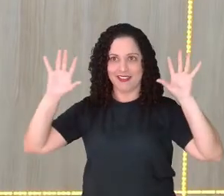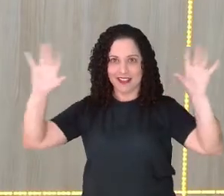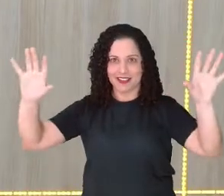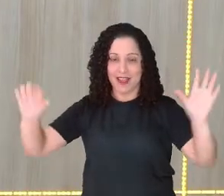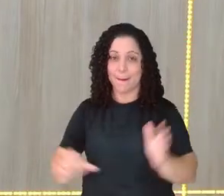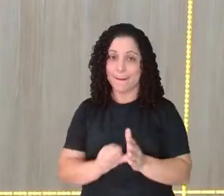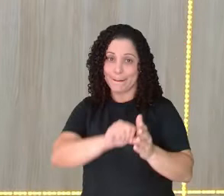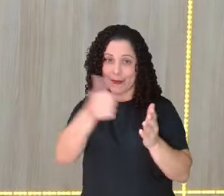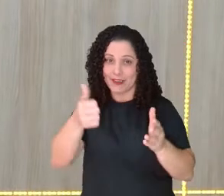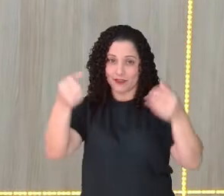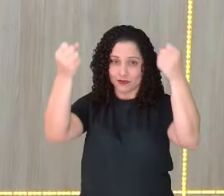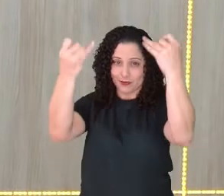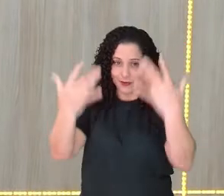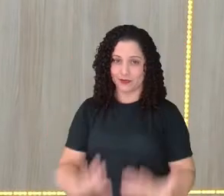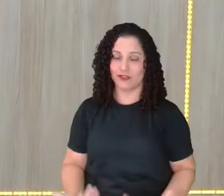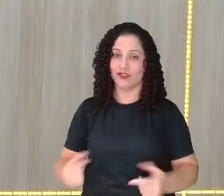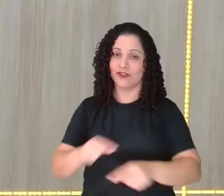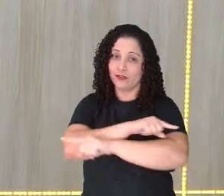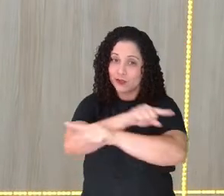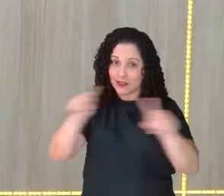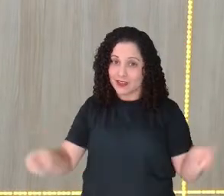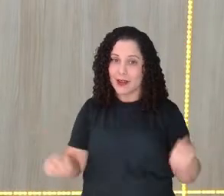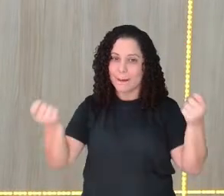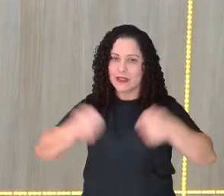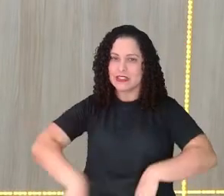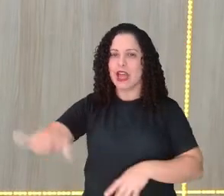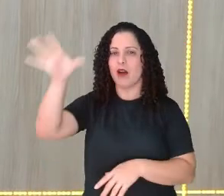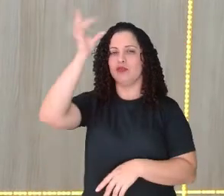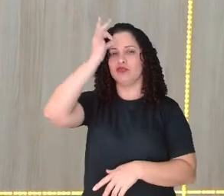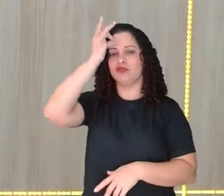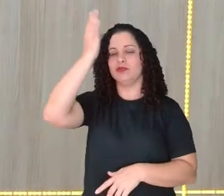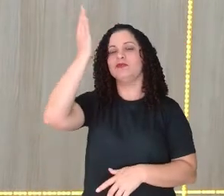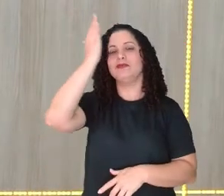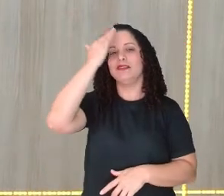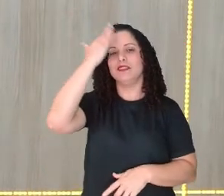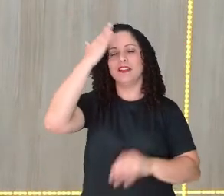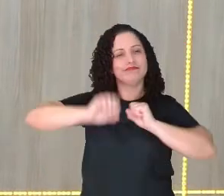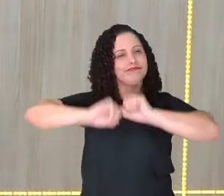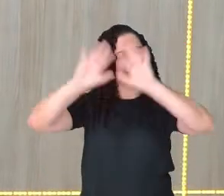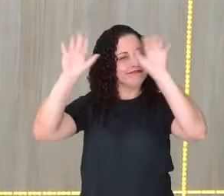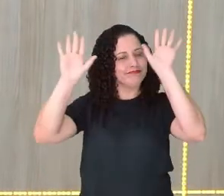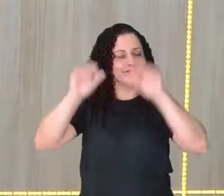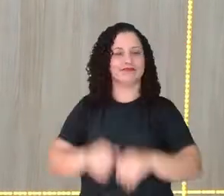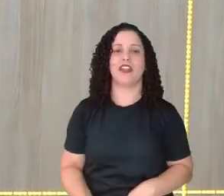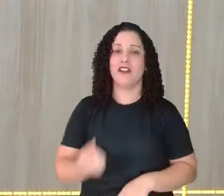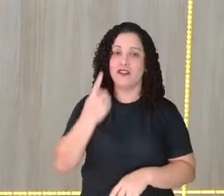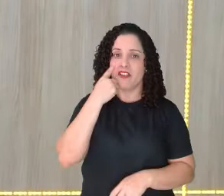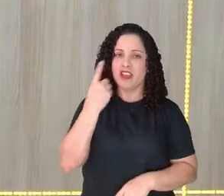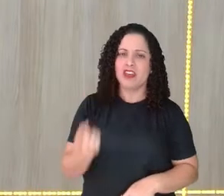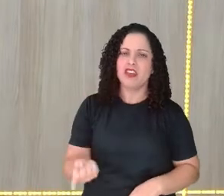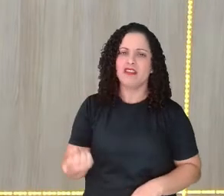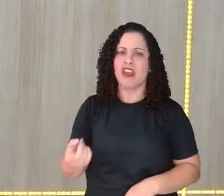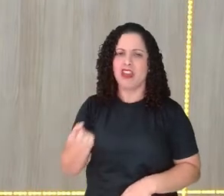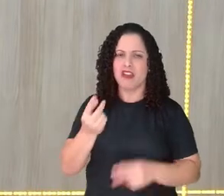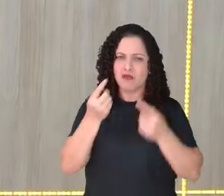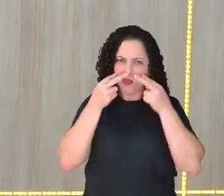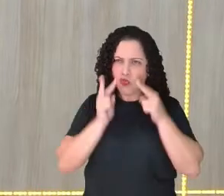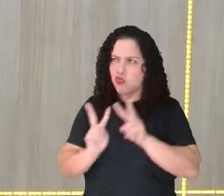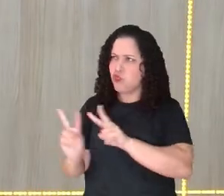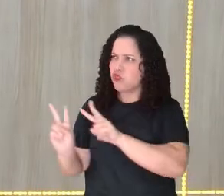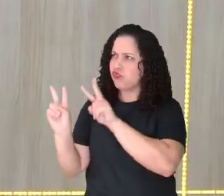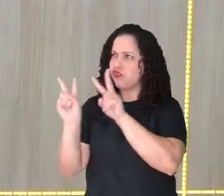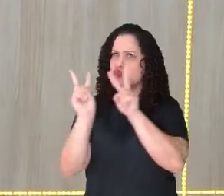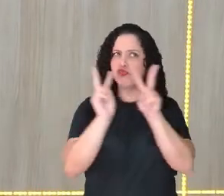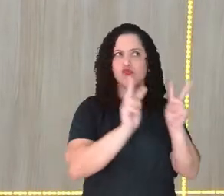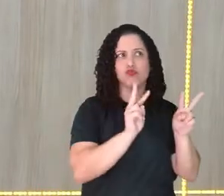primeiras definições que eu preciso que você entenda aí, tá bom? Então, você pode olhar aí para ao redor do seu